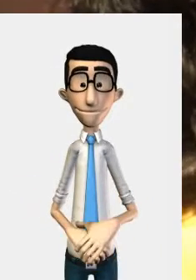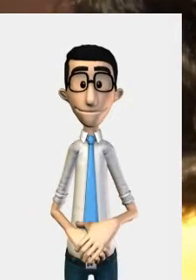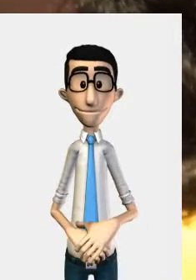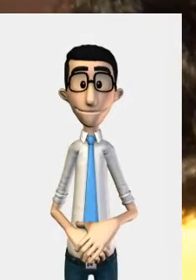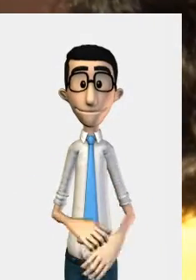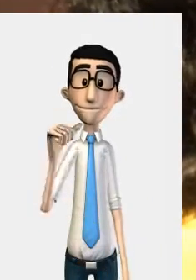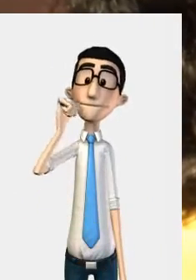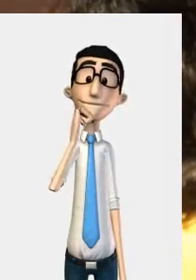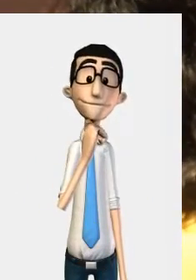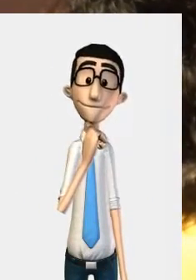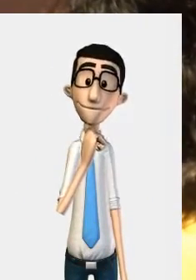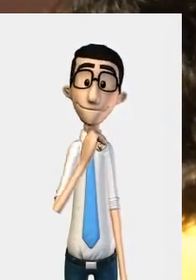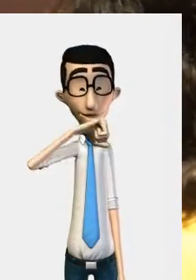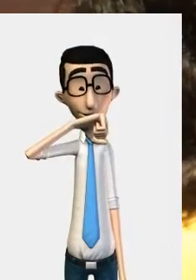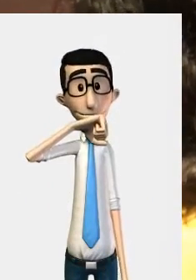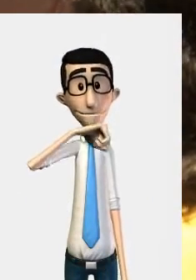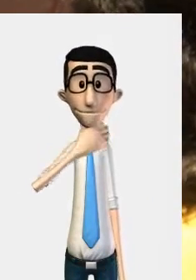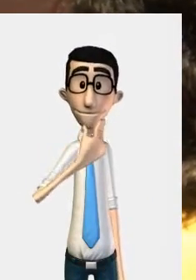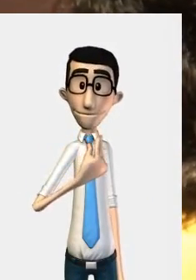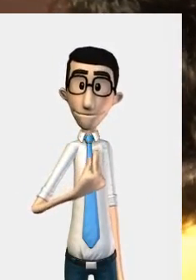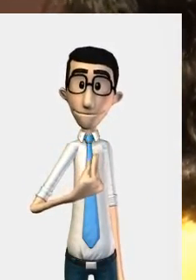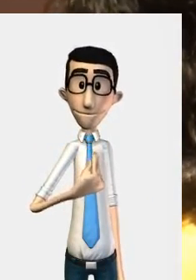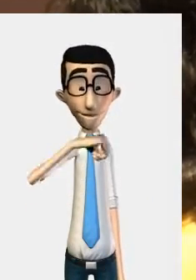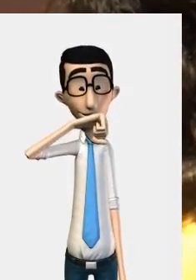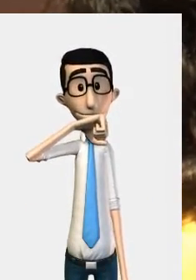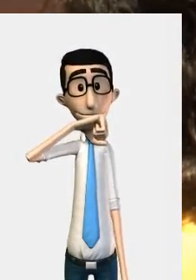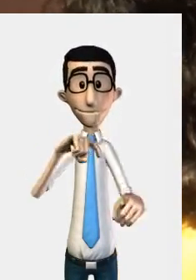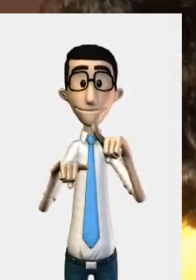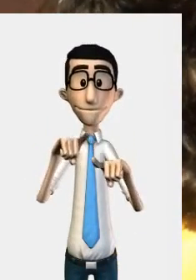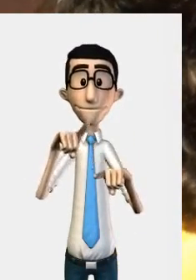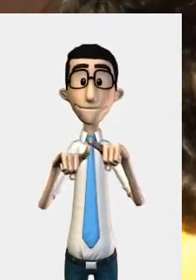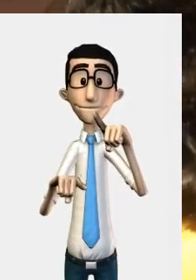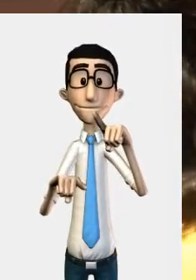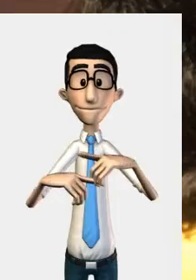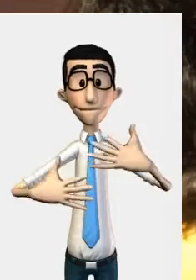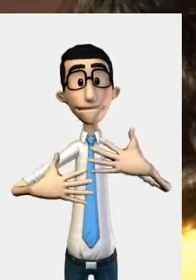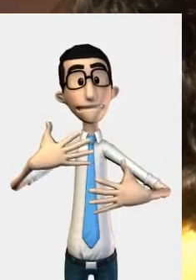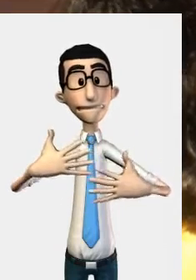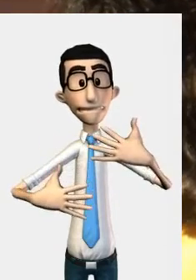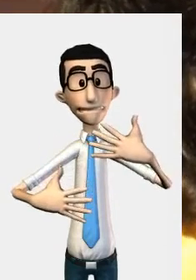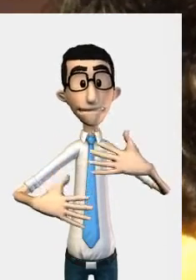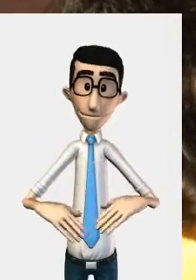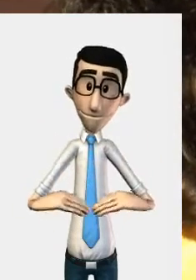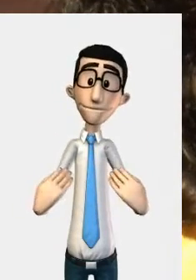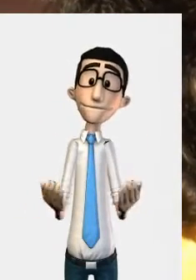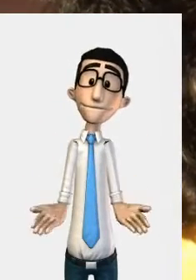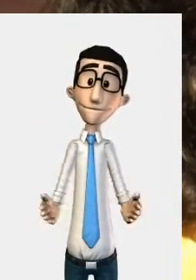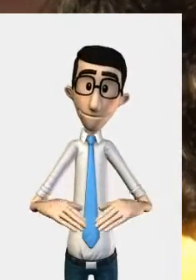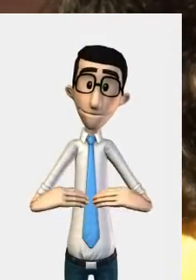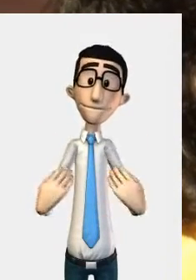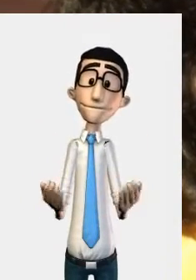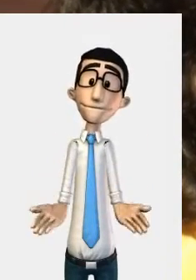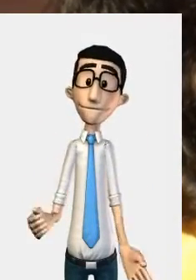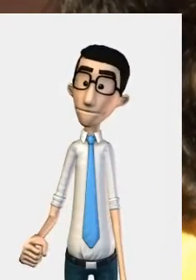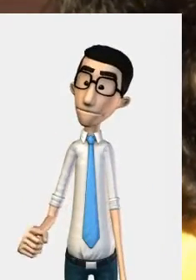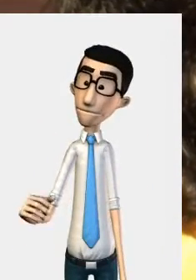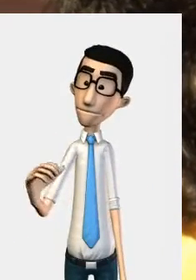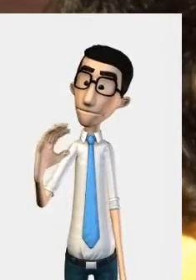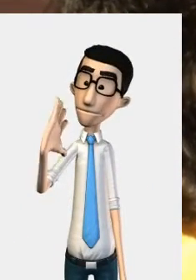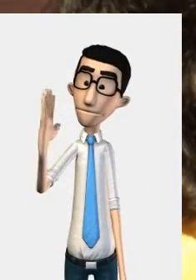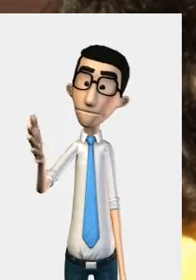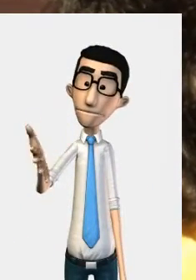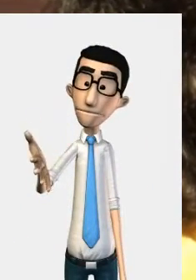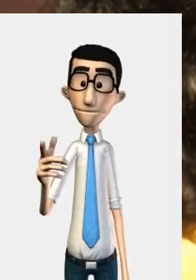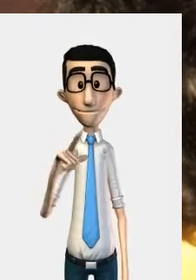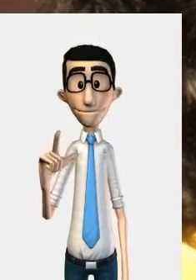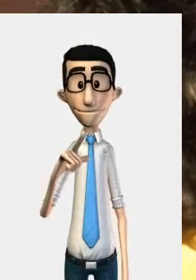ter. E aí eu comecei a estudar. Eu trabalhava na empresa dos meus pais, eu estava grávida do meu